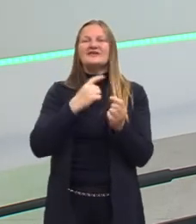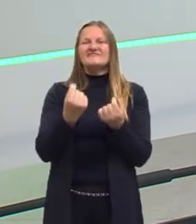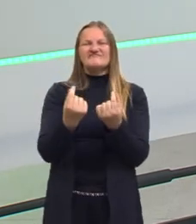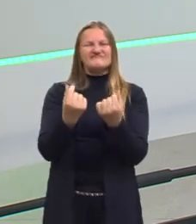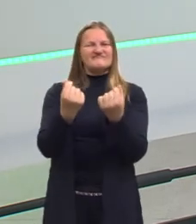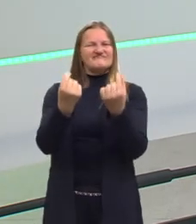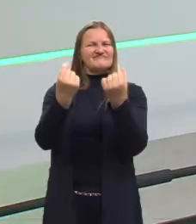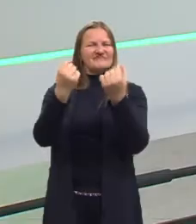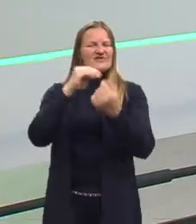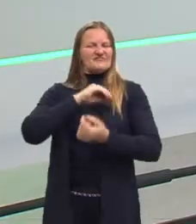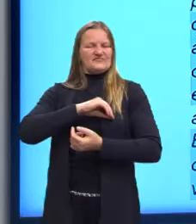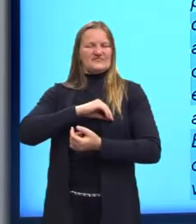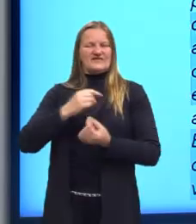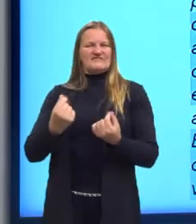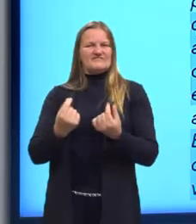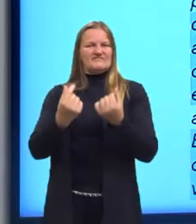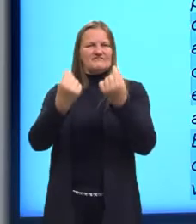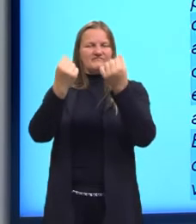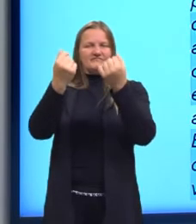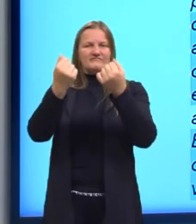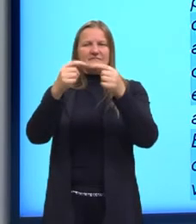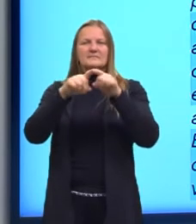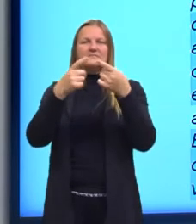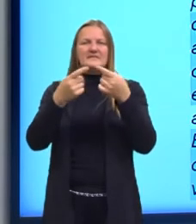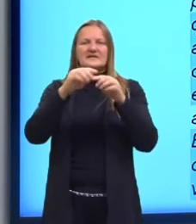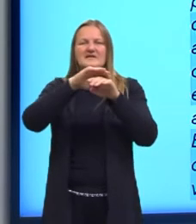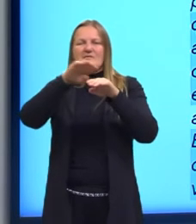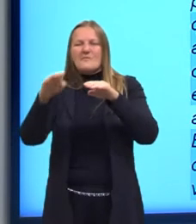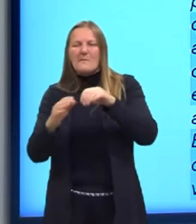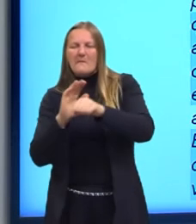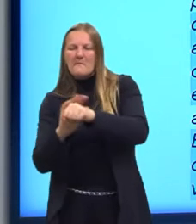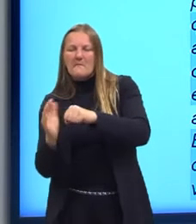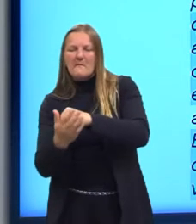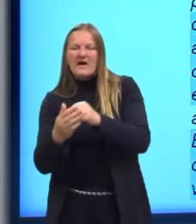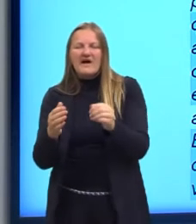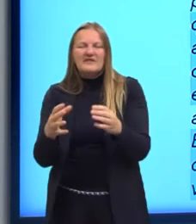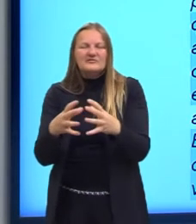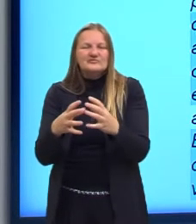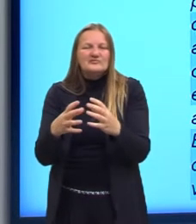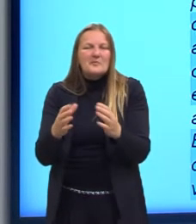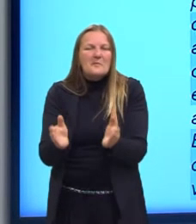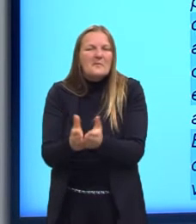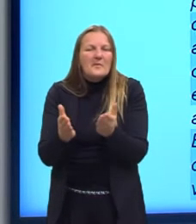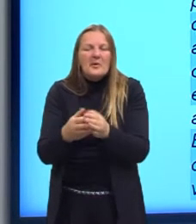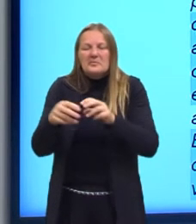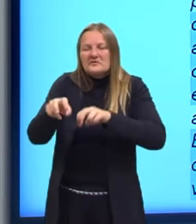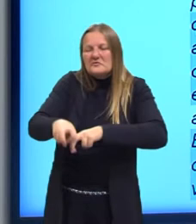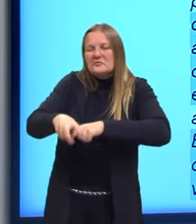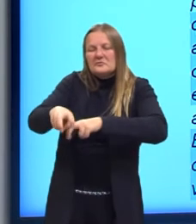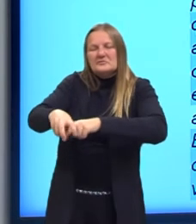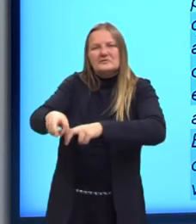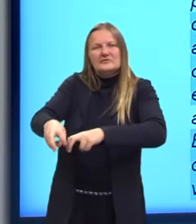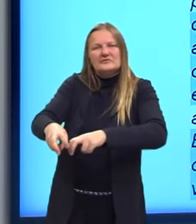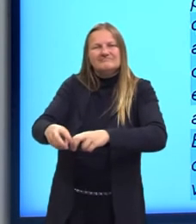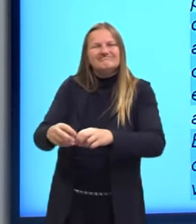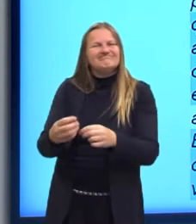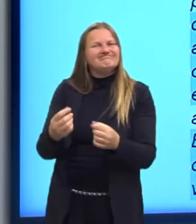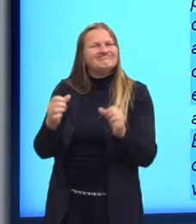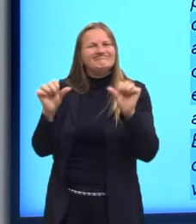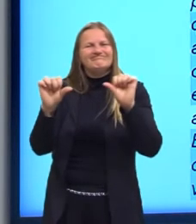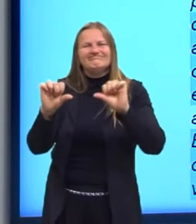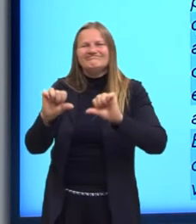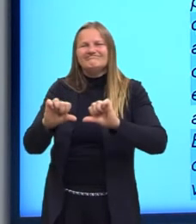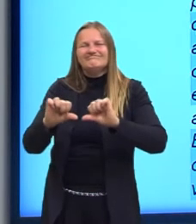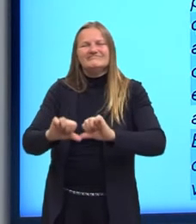altas rendas Em contrapartida nas periferias nas zonas rurais e nas áreas menos valorizadas